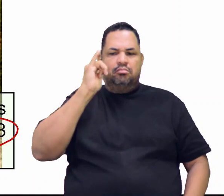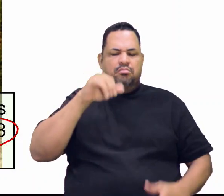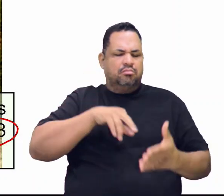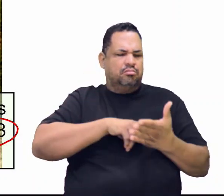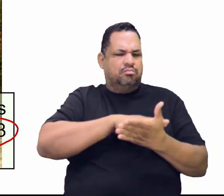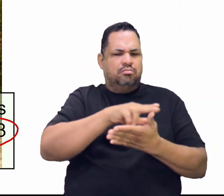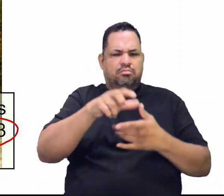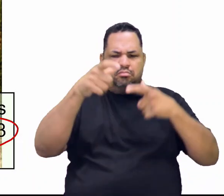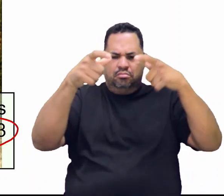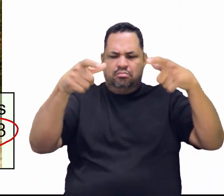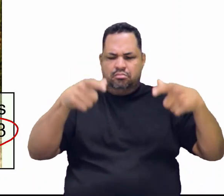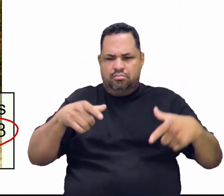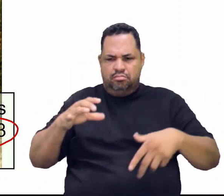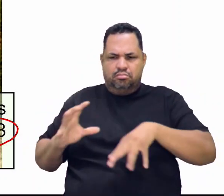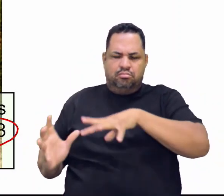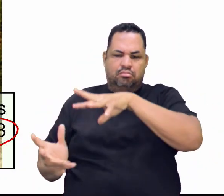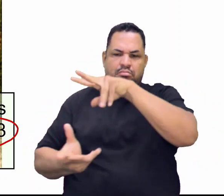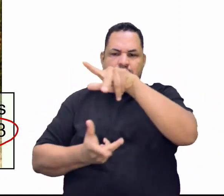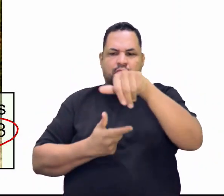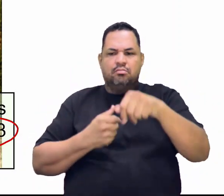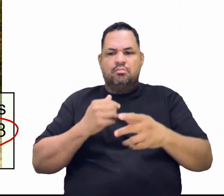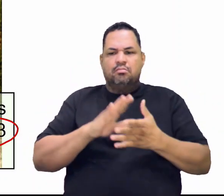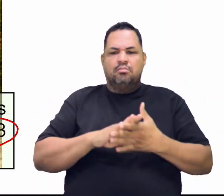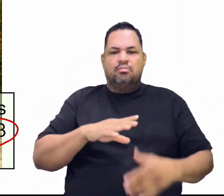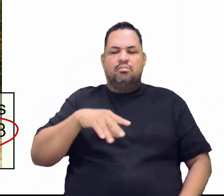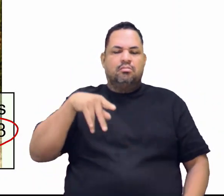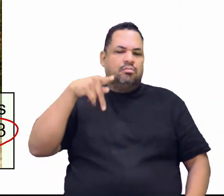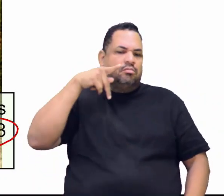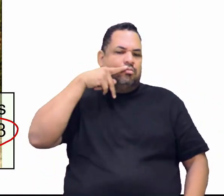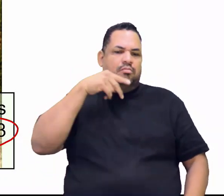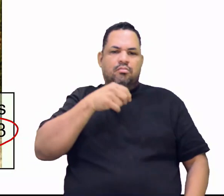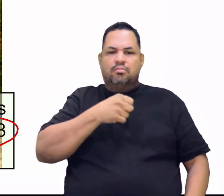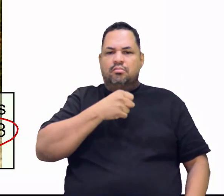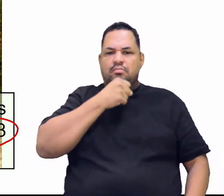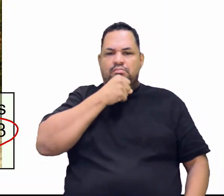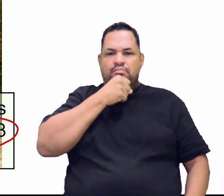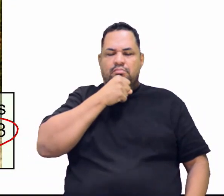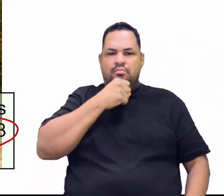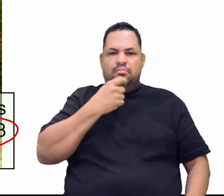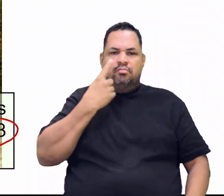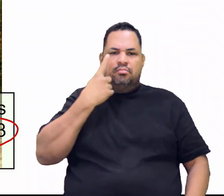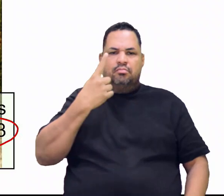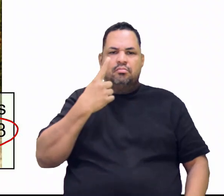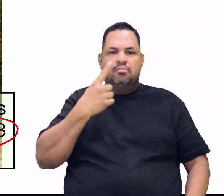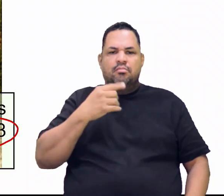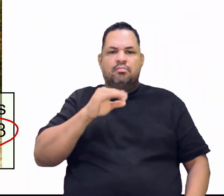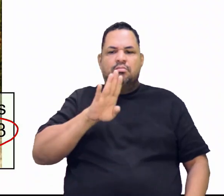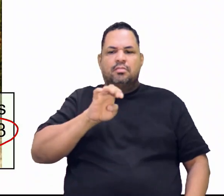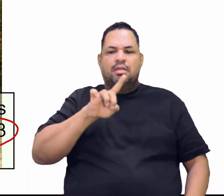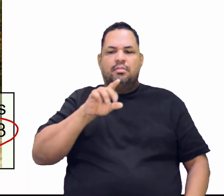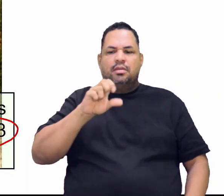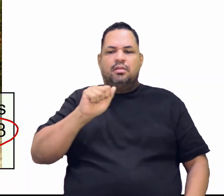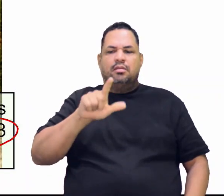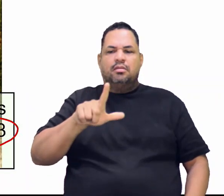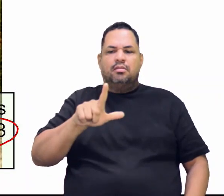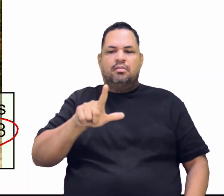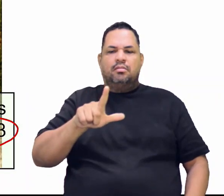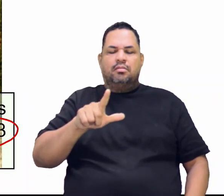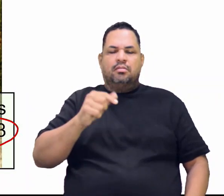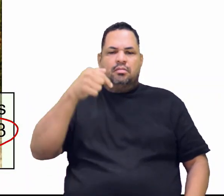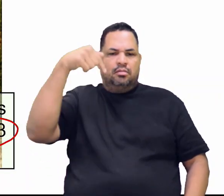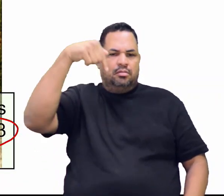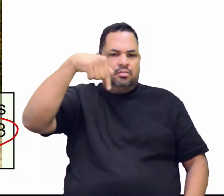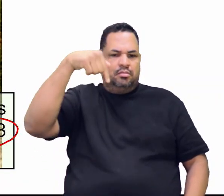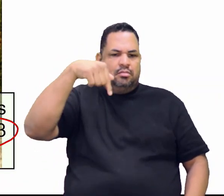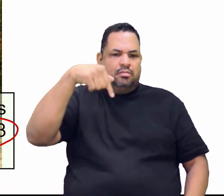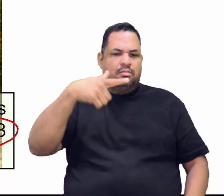italianos, enfim, várias raças. Porto Velho, senhores, era visto como a Babel.